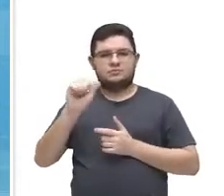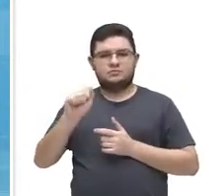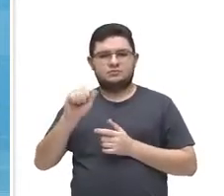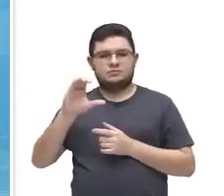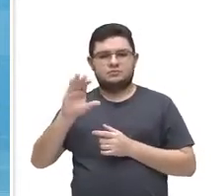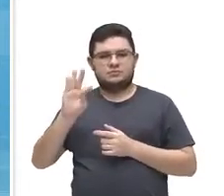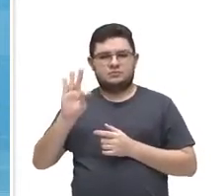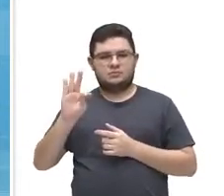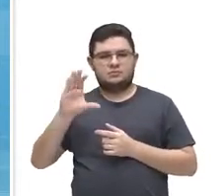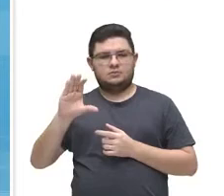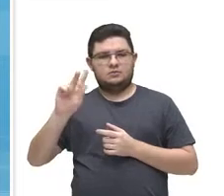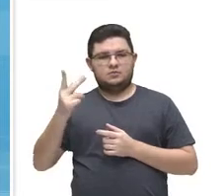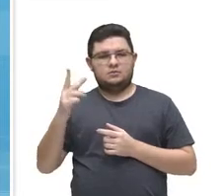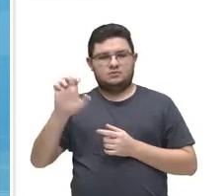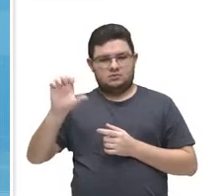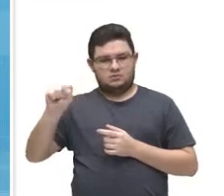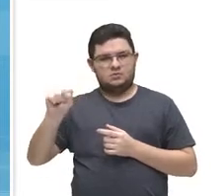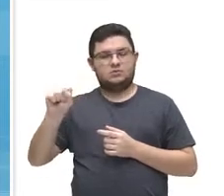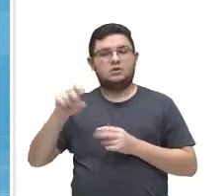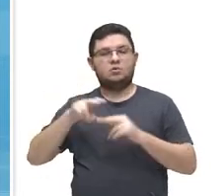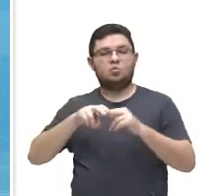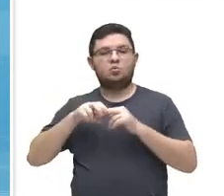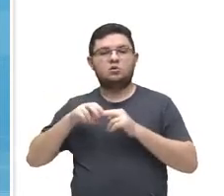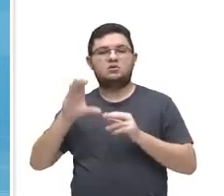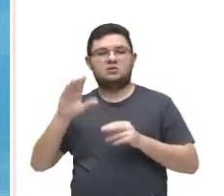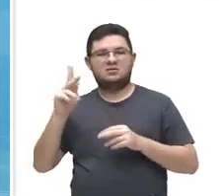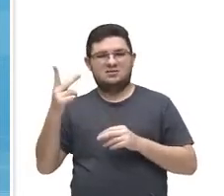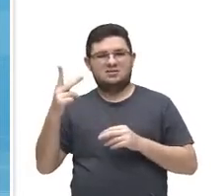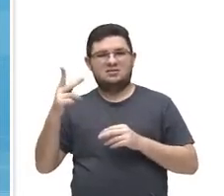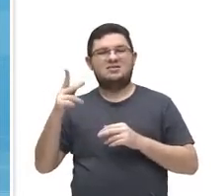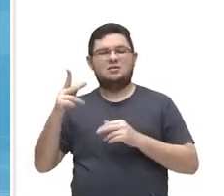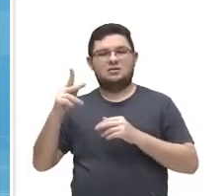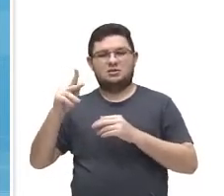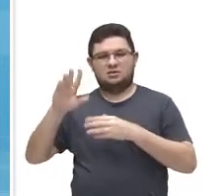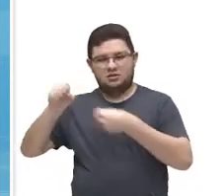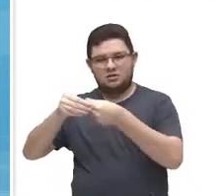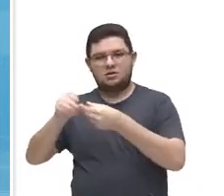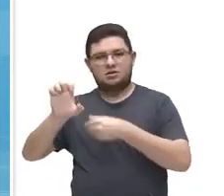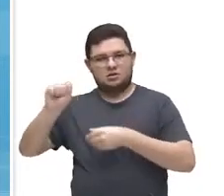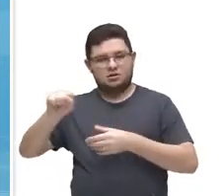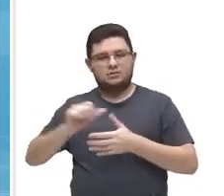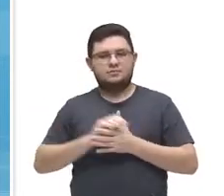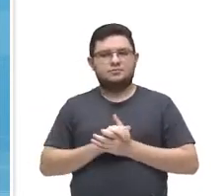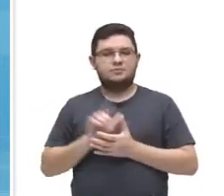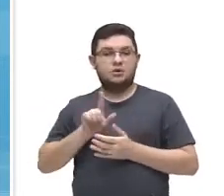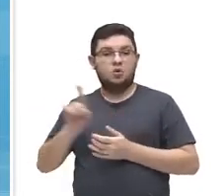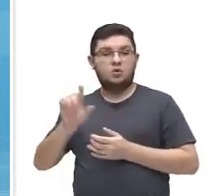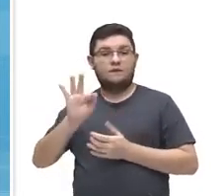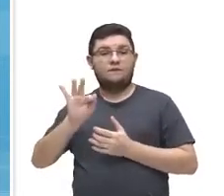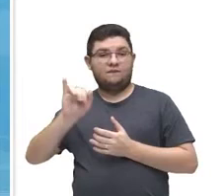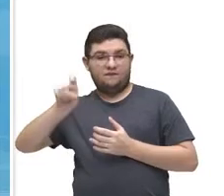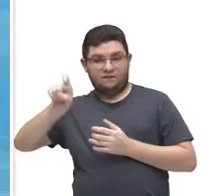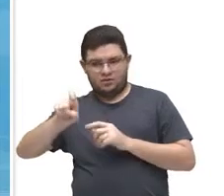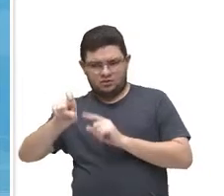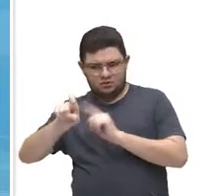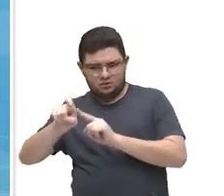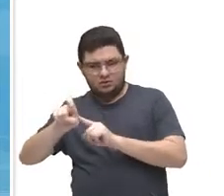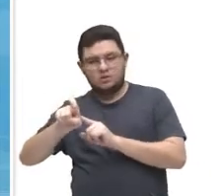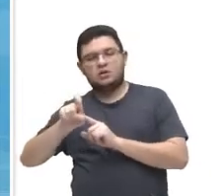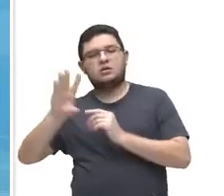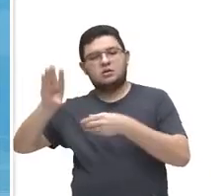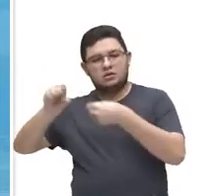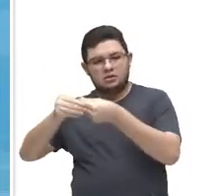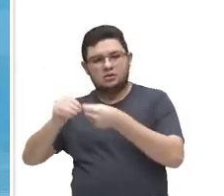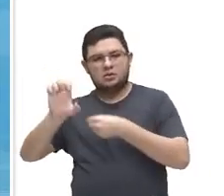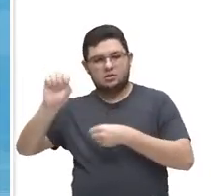fixes, it pushes. Repare, gente, que todos os verbos têm terminação. O primeiro SS, o segundo CH, o